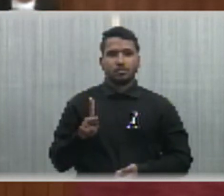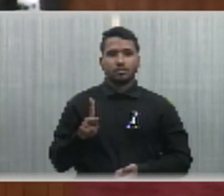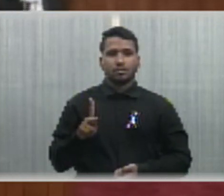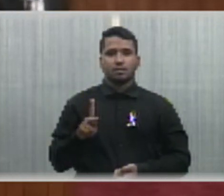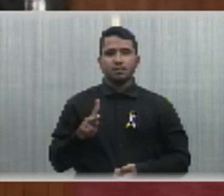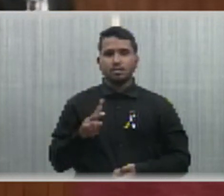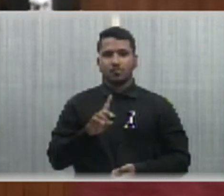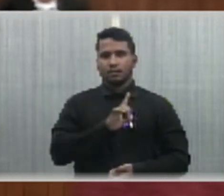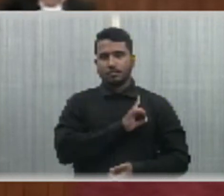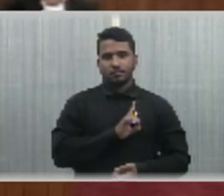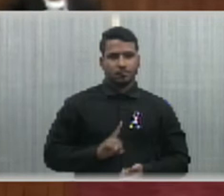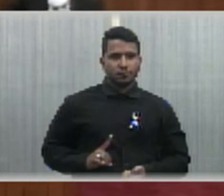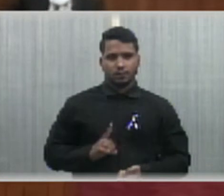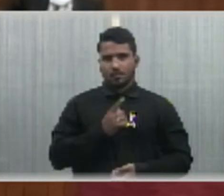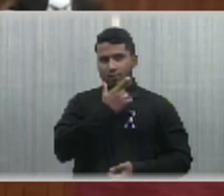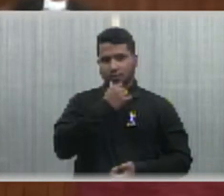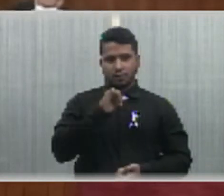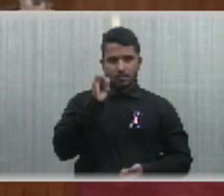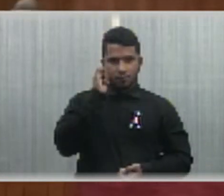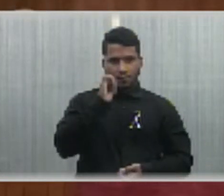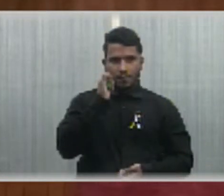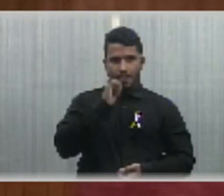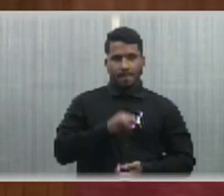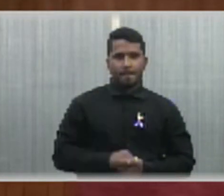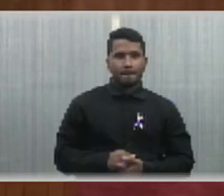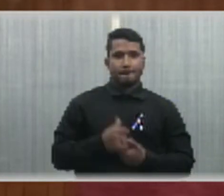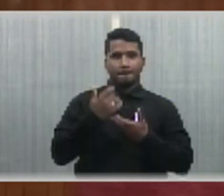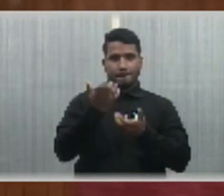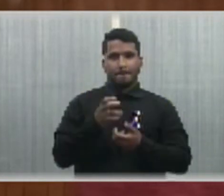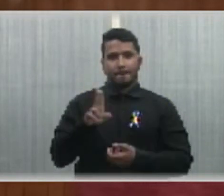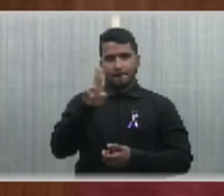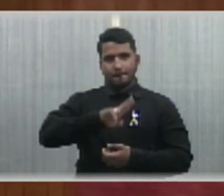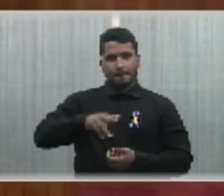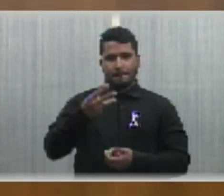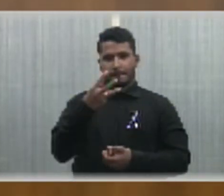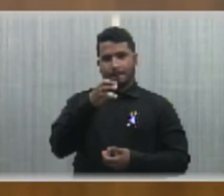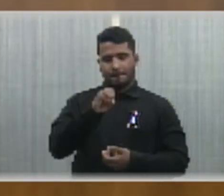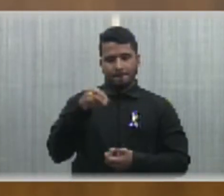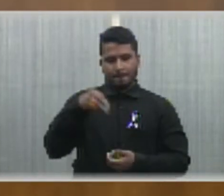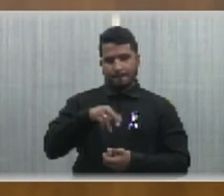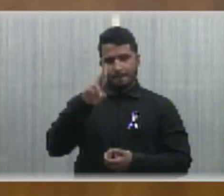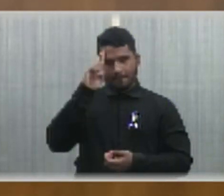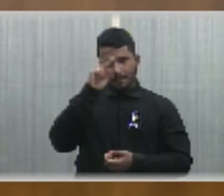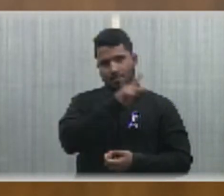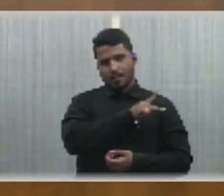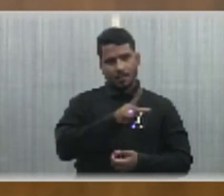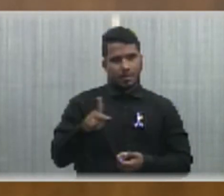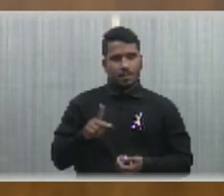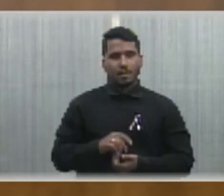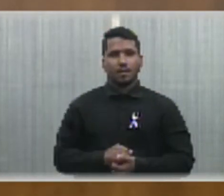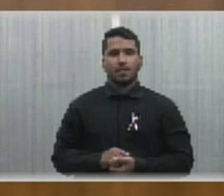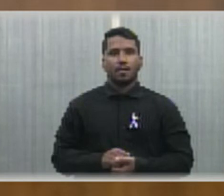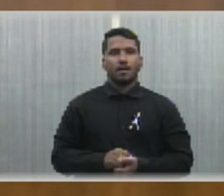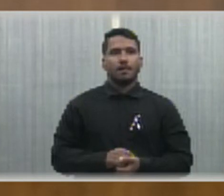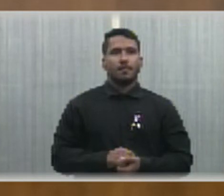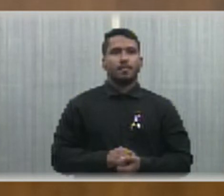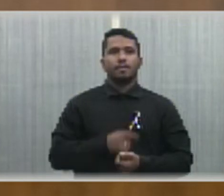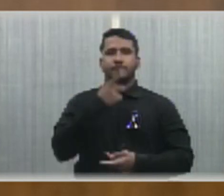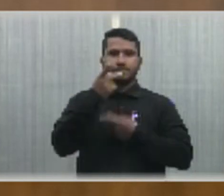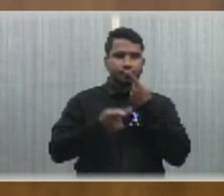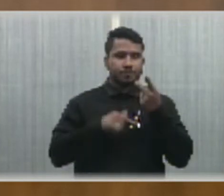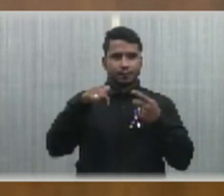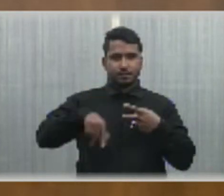senhores e senhoras deputados, quero usar aqui o grande expediente, senhor presidente, para tratar aqui do